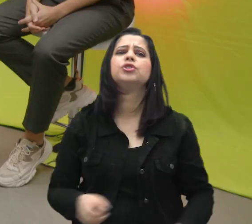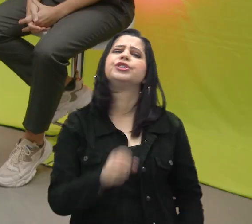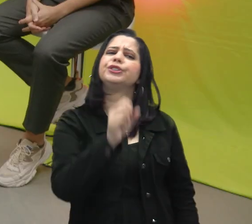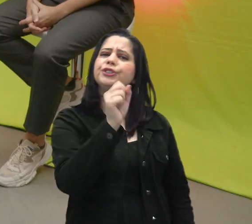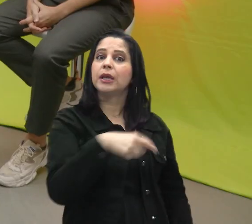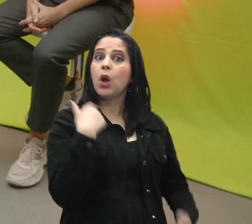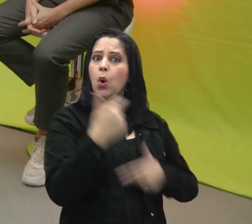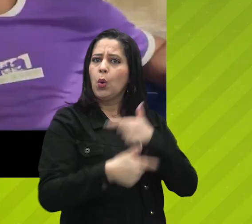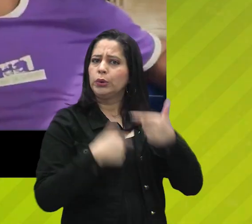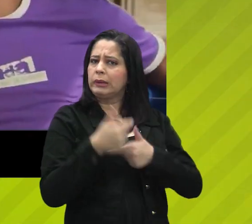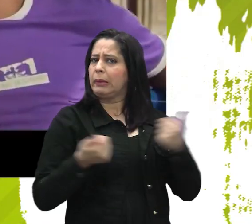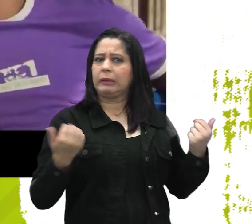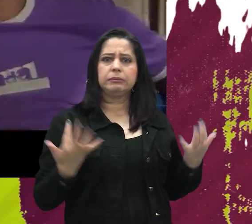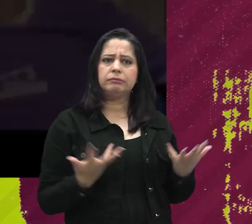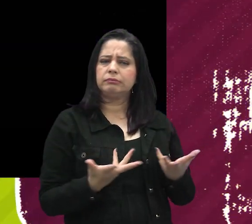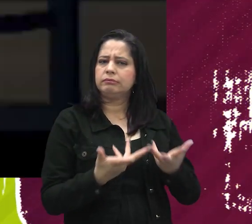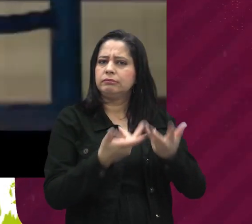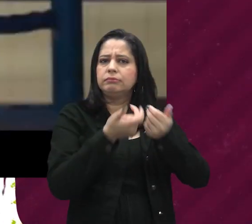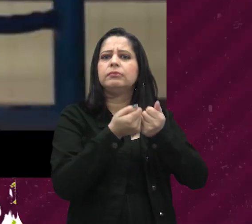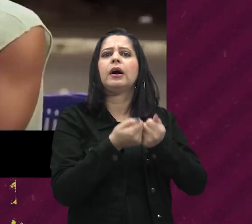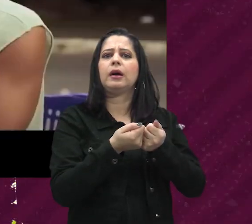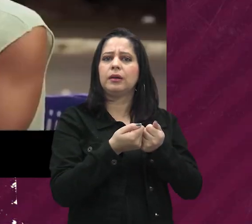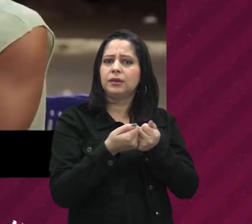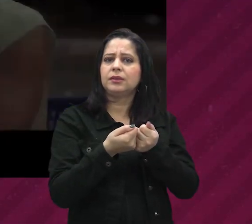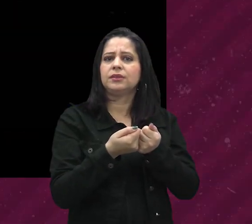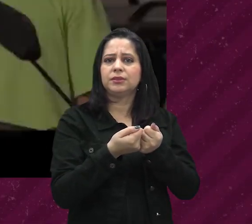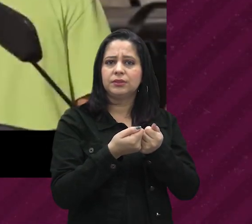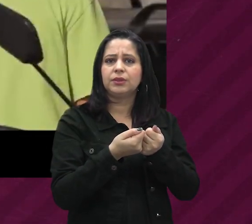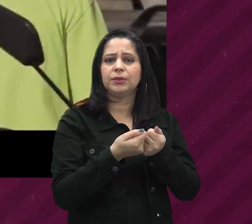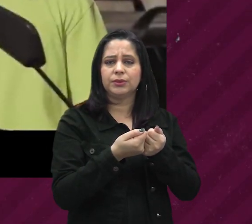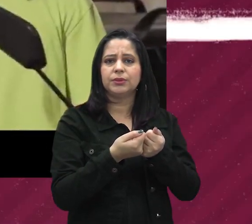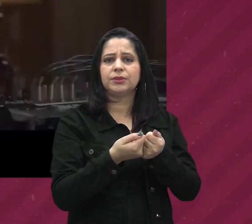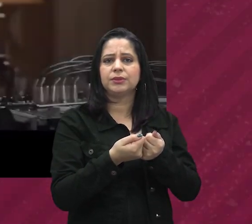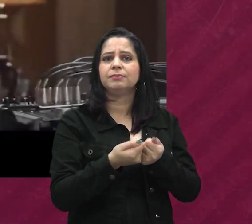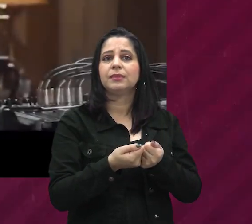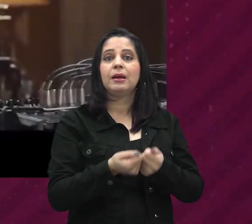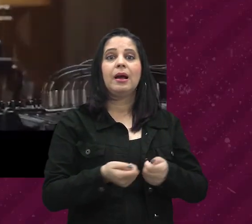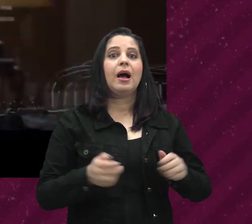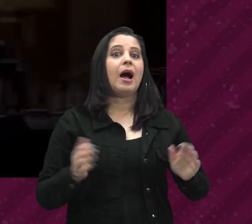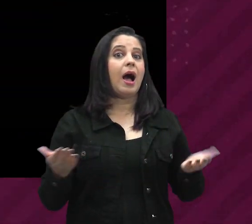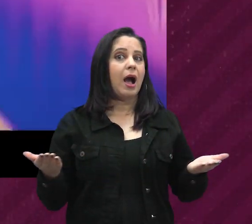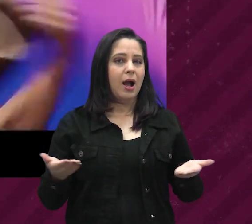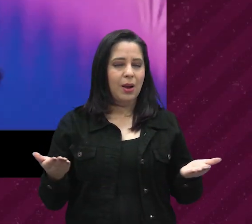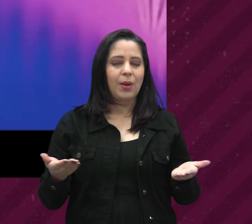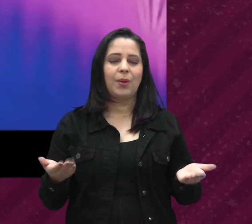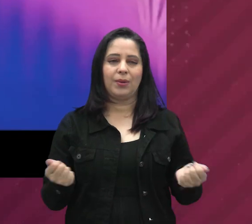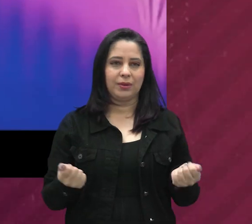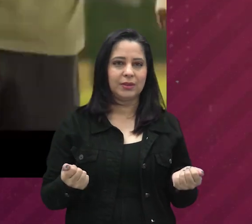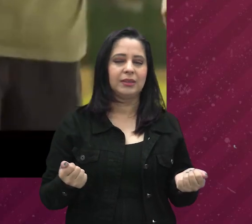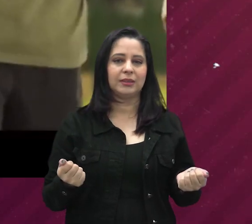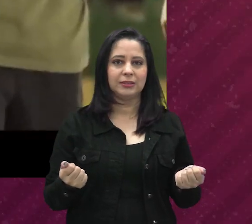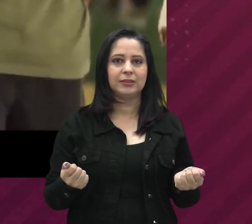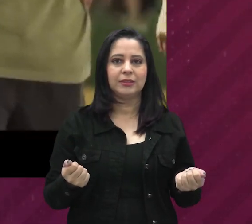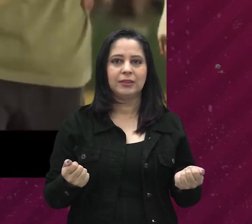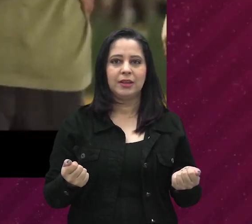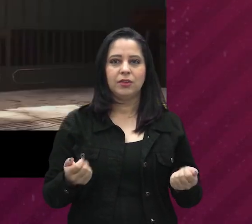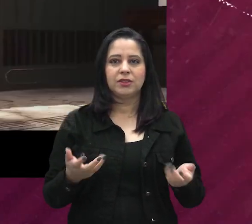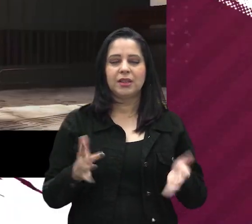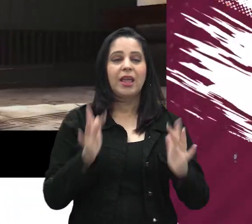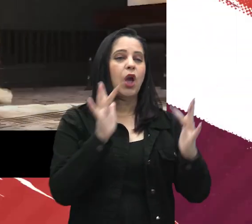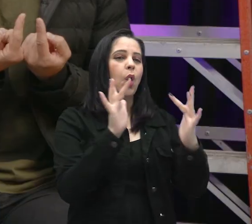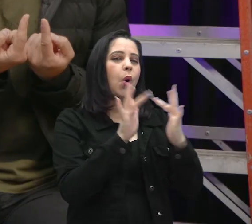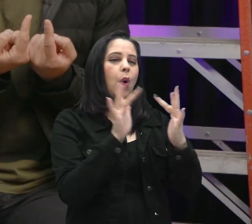trabalho aprovadíssimo, né? Pelo público e pela família, pelas Sim. famílias, Pelas o que é famílias. excelente. Famílias, Agora, essa relação com